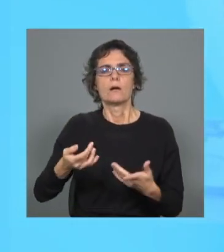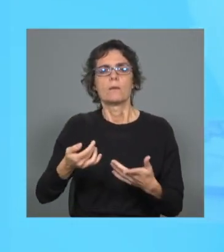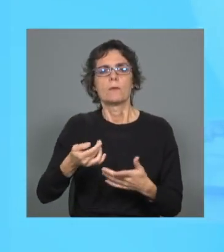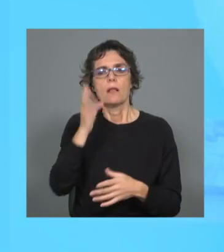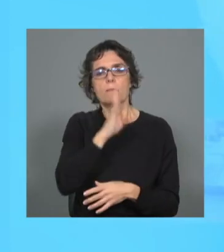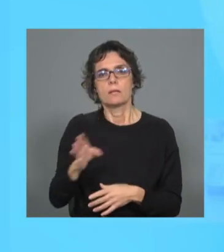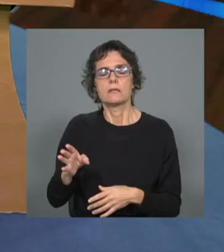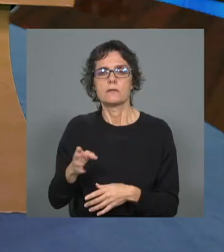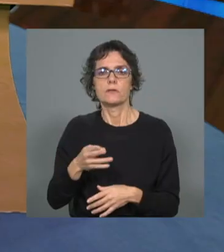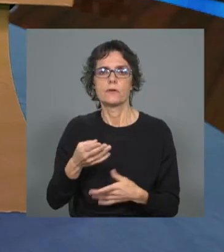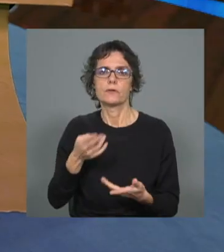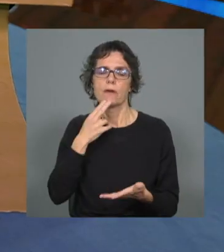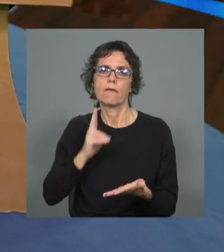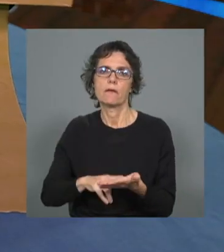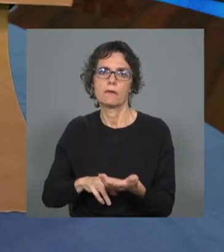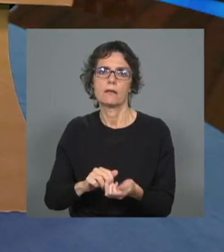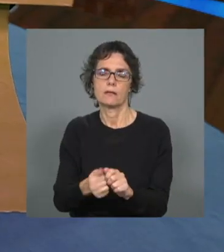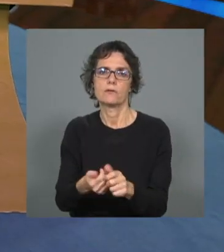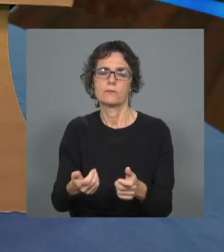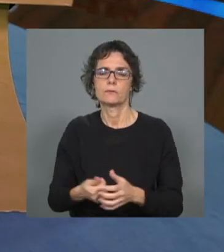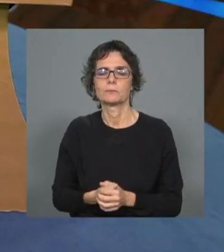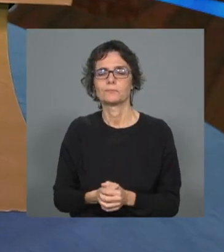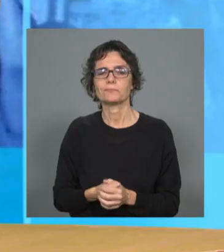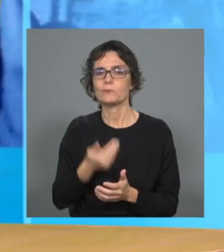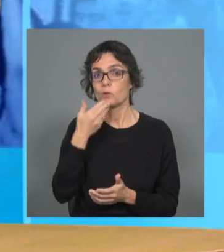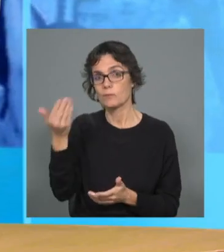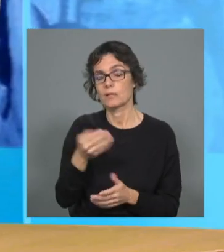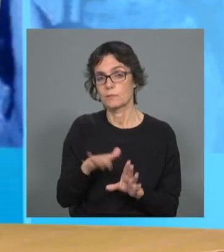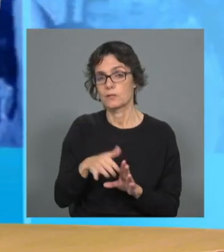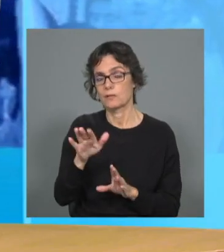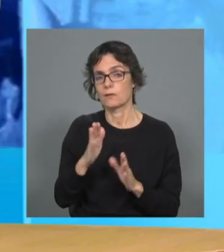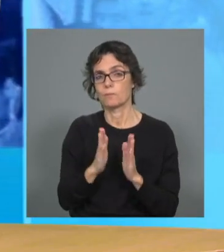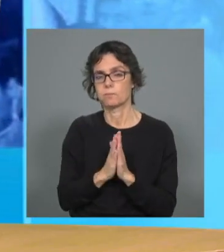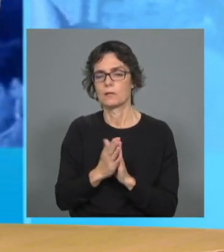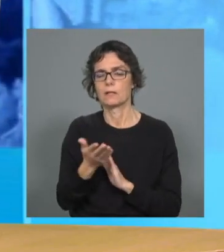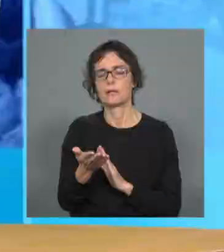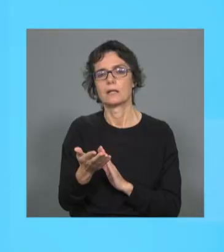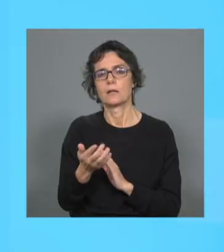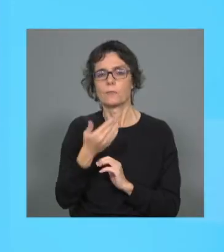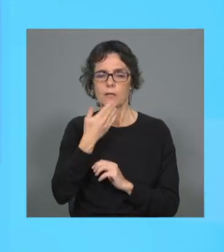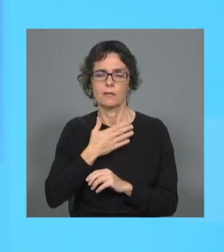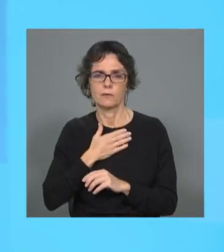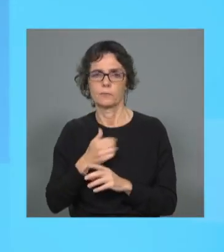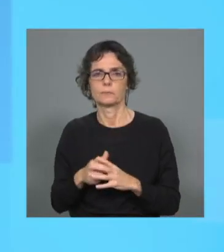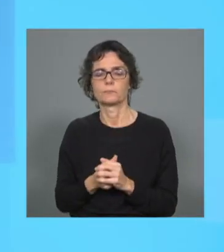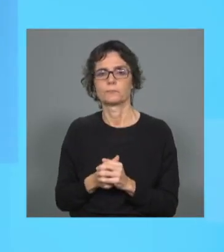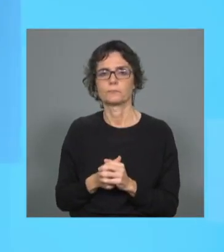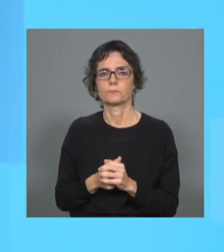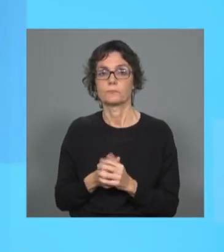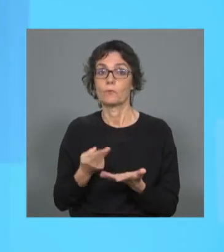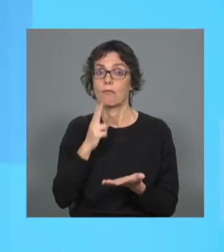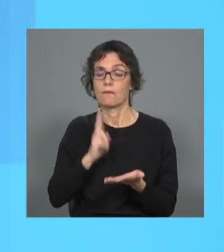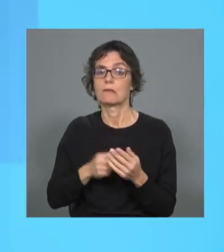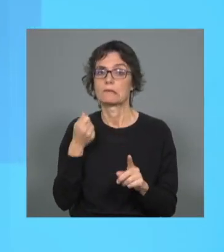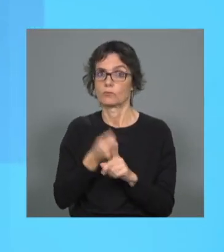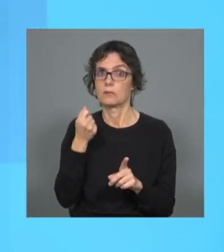uma realidade. Ana Patrícia Fonseca, muito obrigado por ter estado aqui no programa Eclésia a analisar, de facto, estes